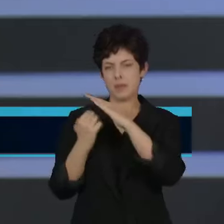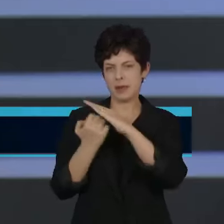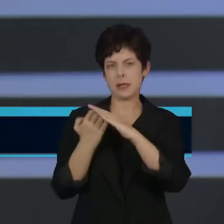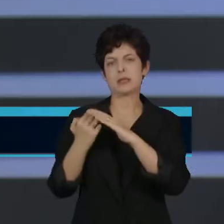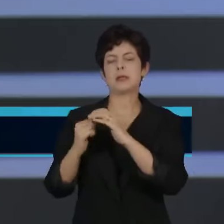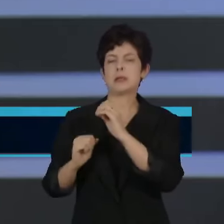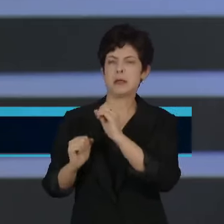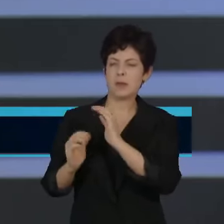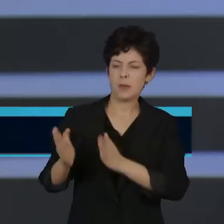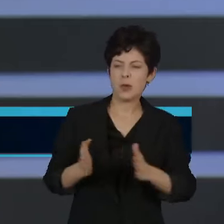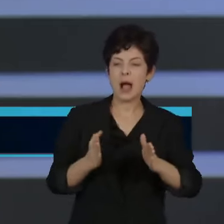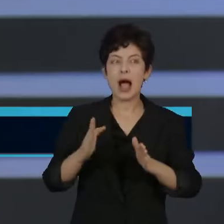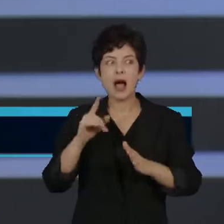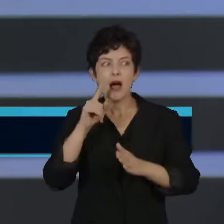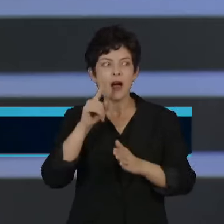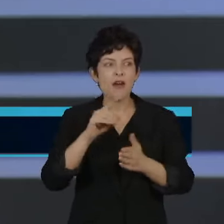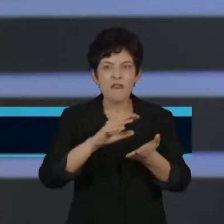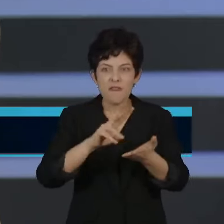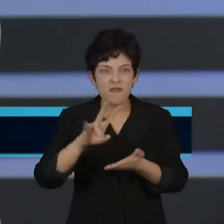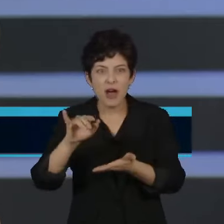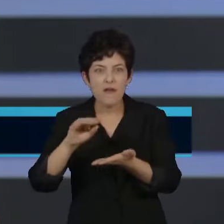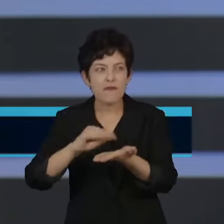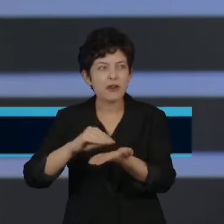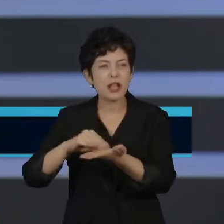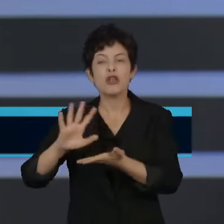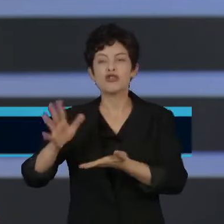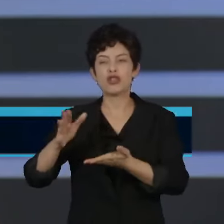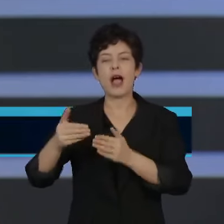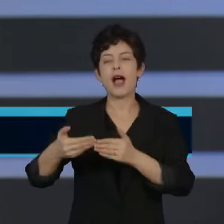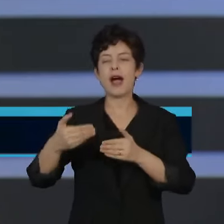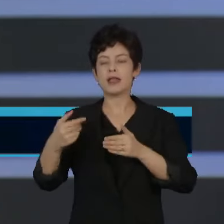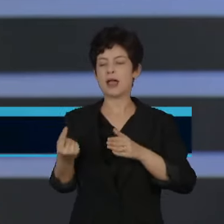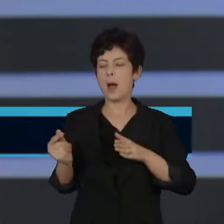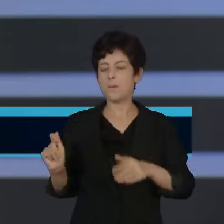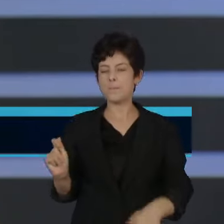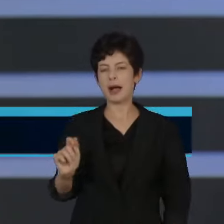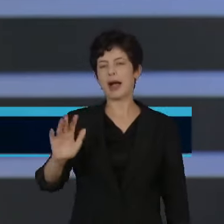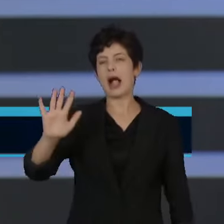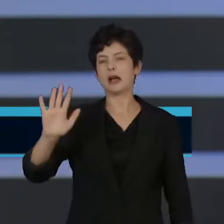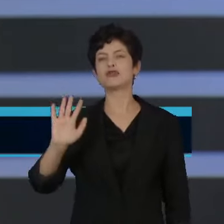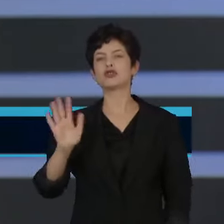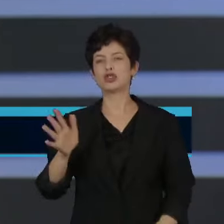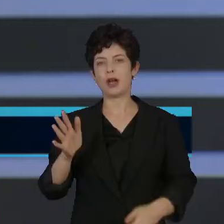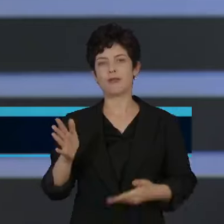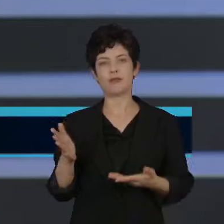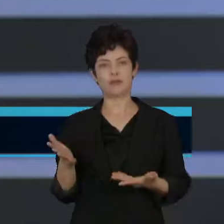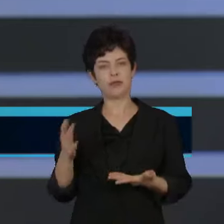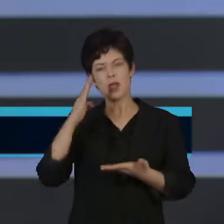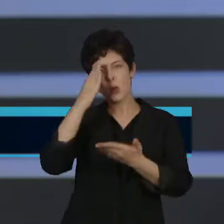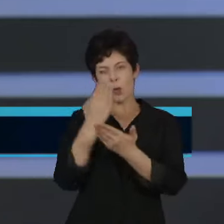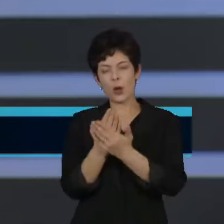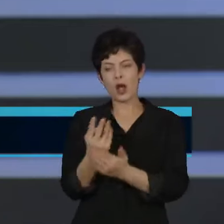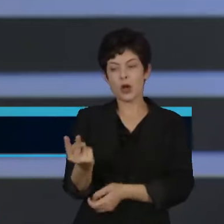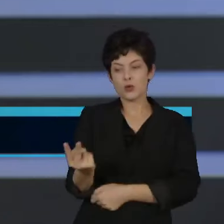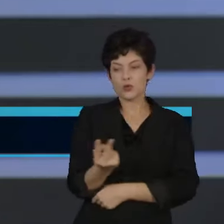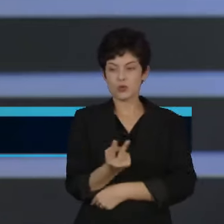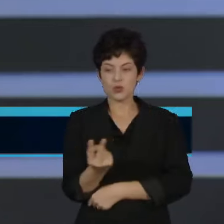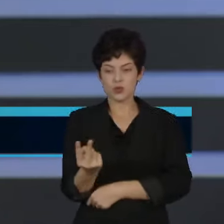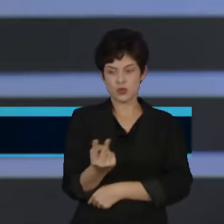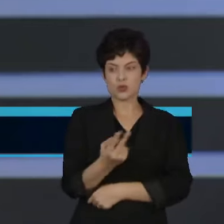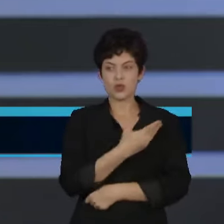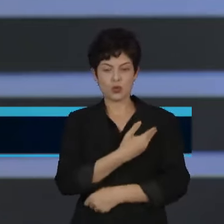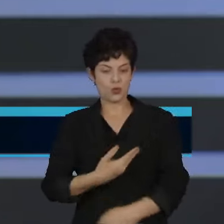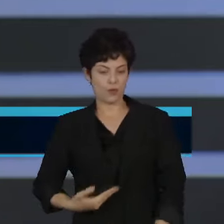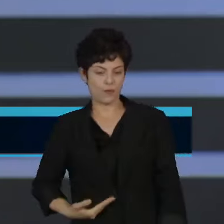de risco de escassez, já aumentam preventivamente os preços. Então, eu creio que as duas medidas tomadas pelo